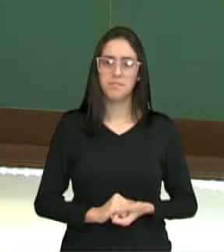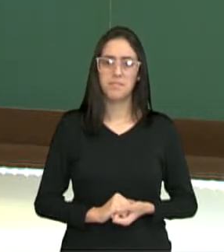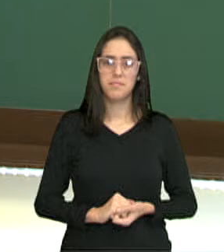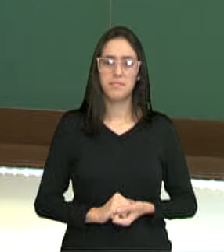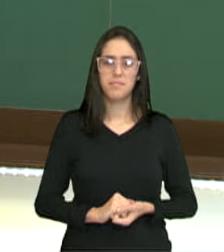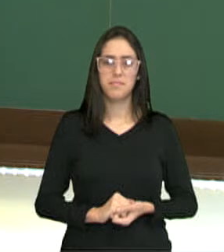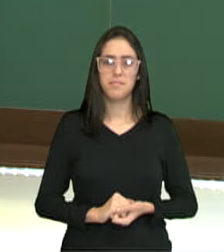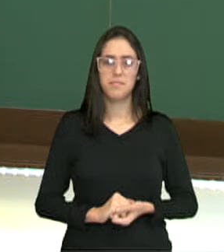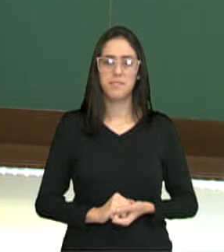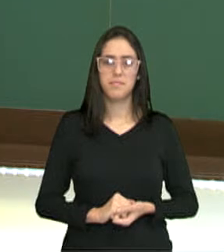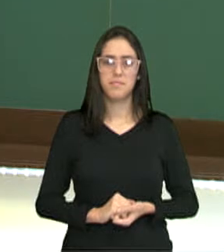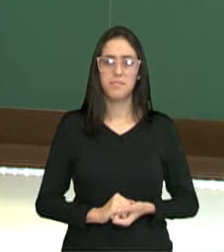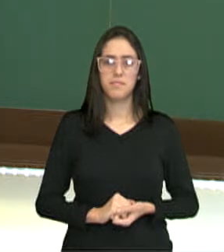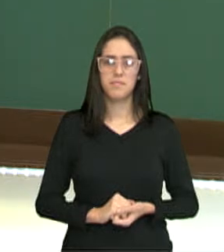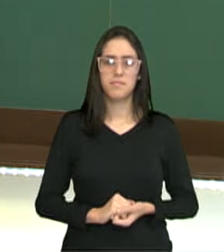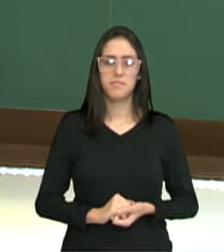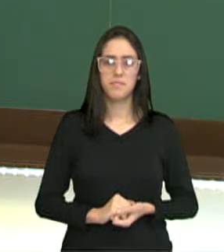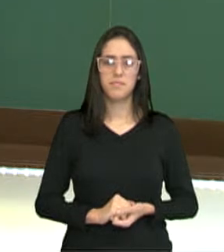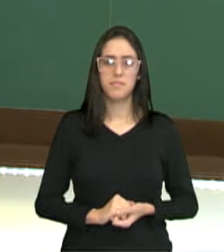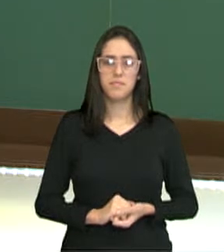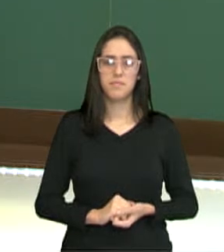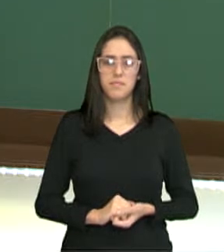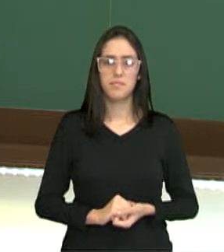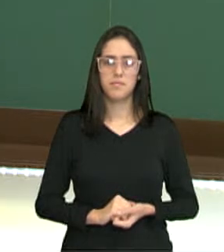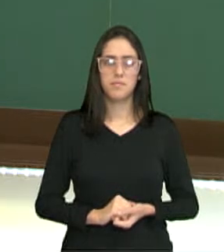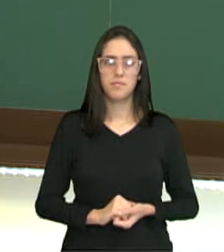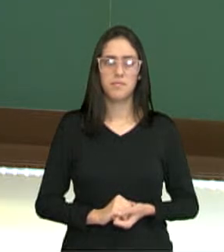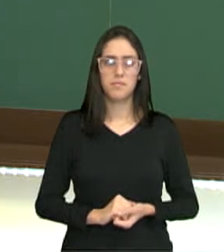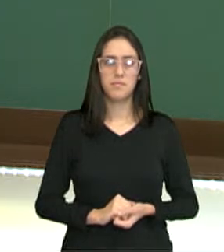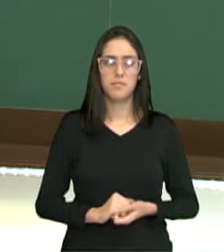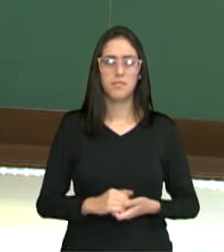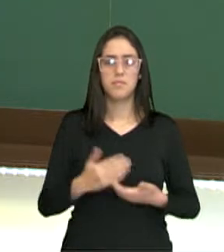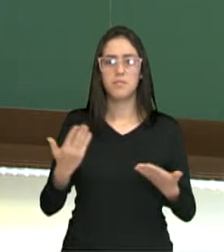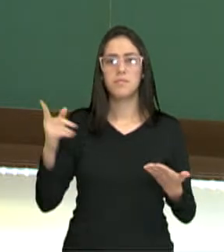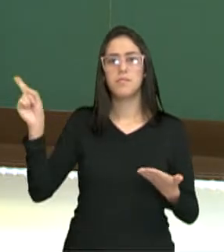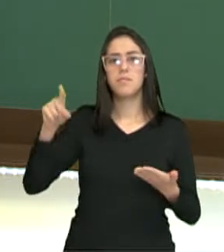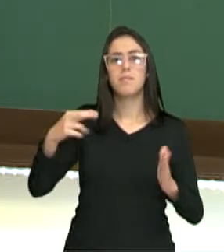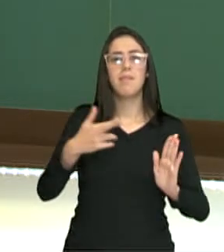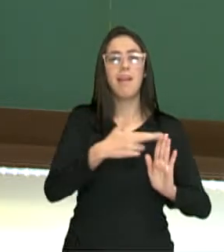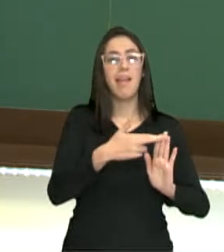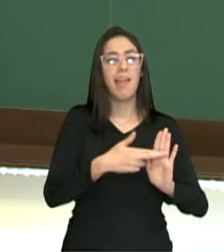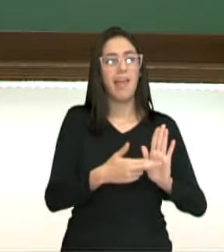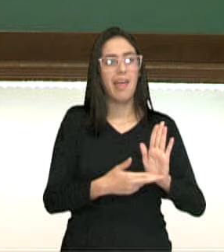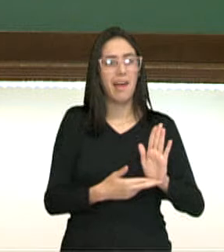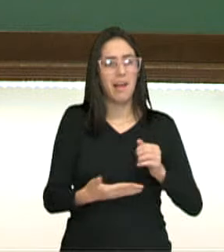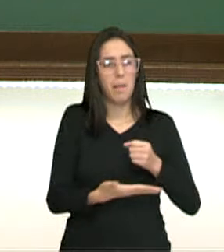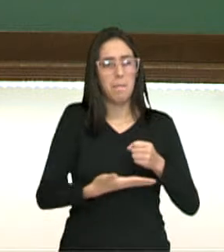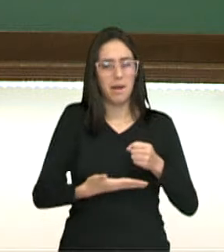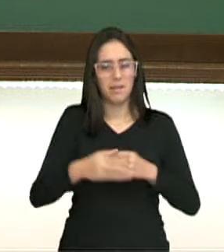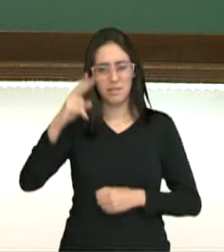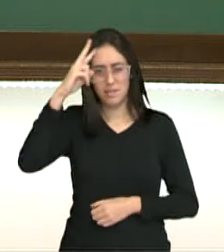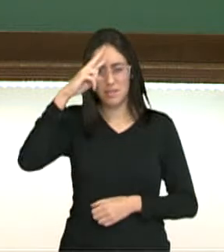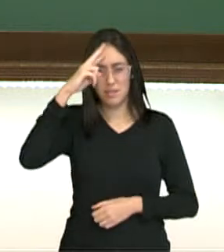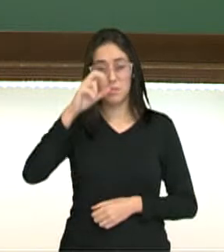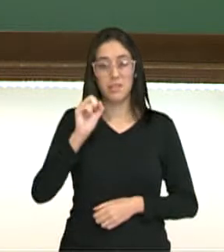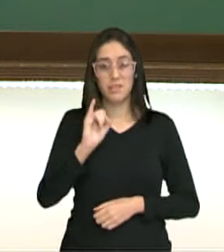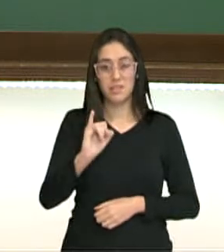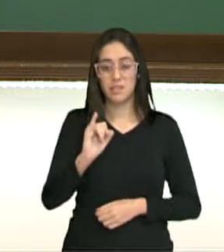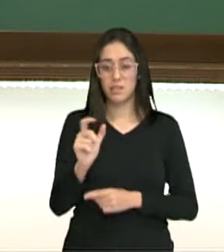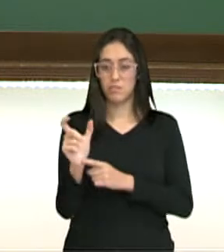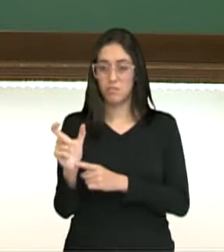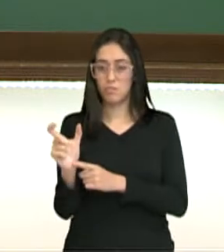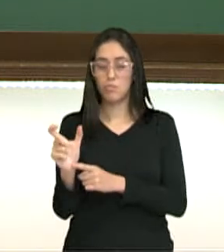quando precedem a um substantivo masculino singular. É aquela regrinha básica. Está diante de um